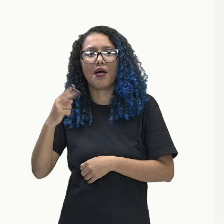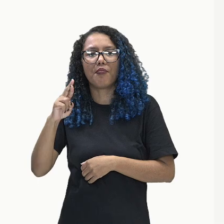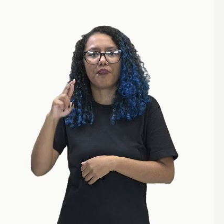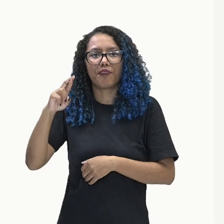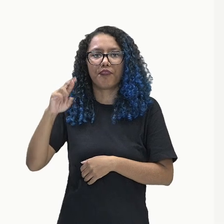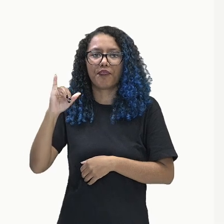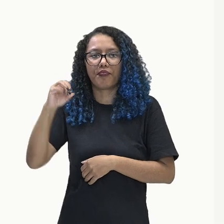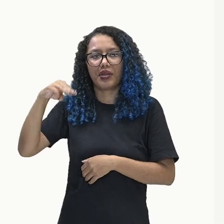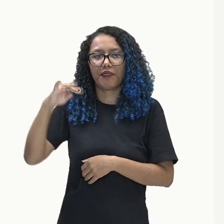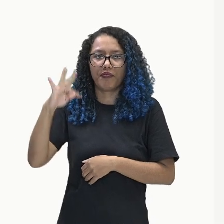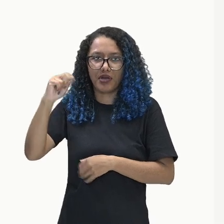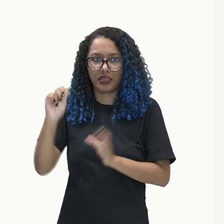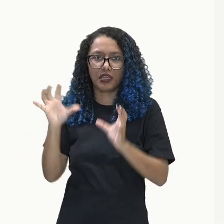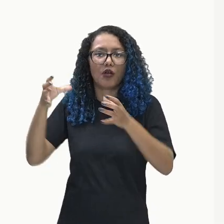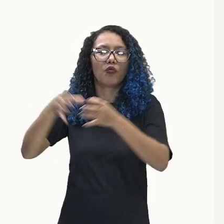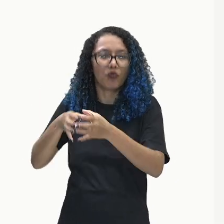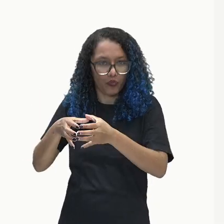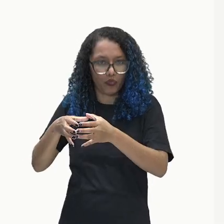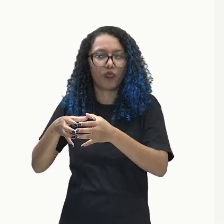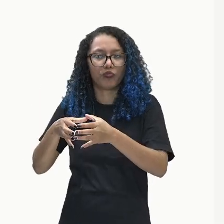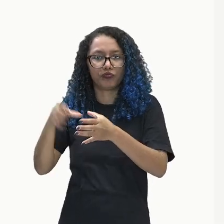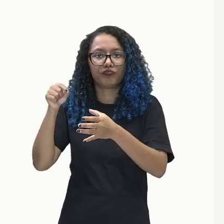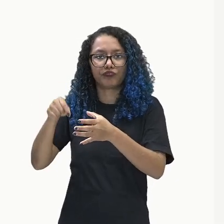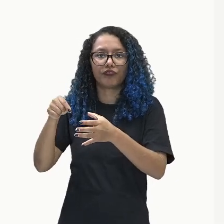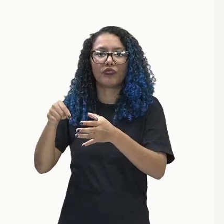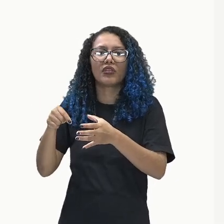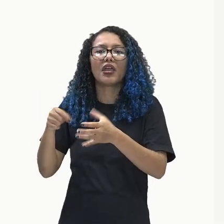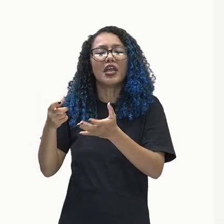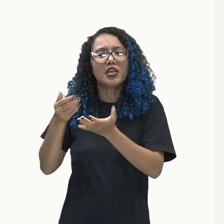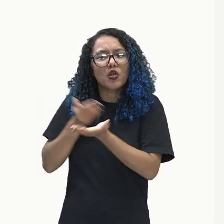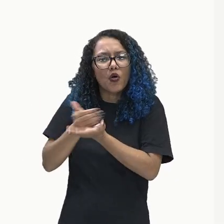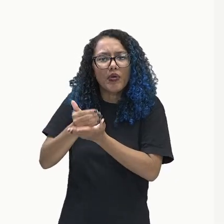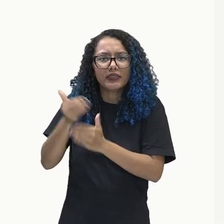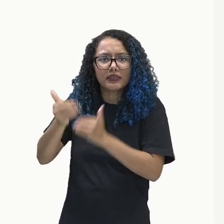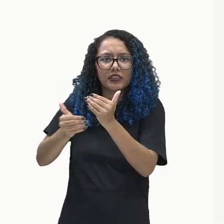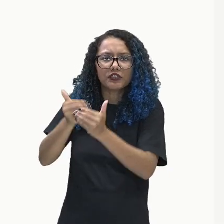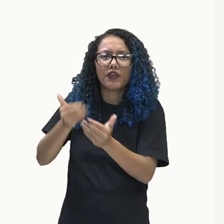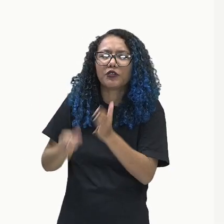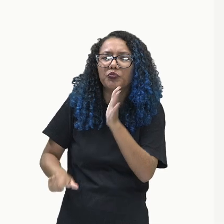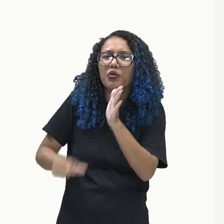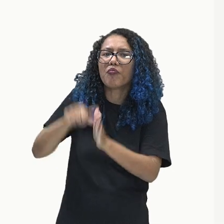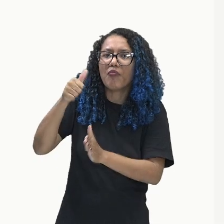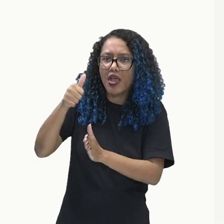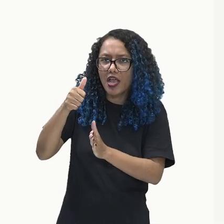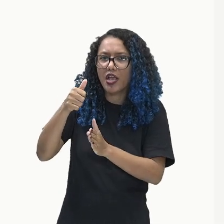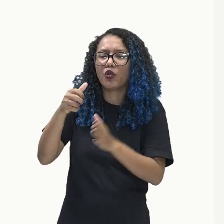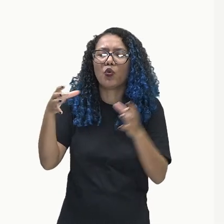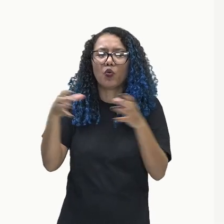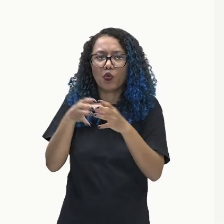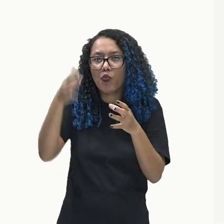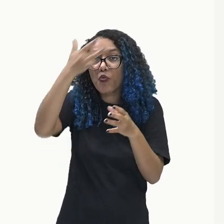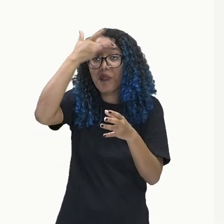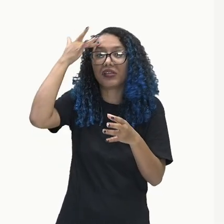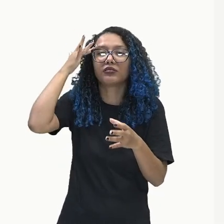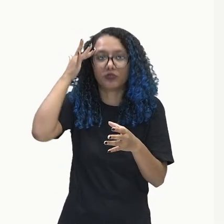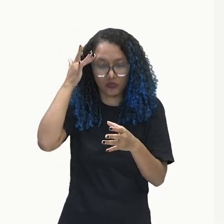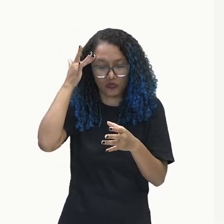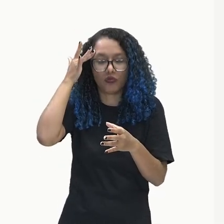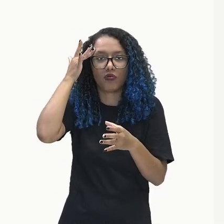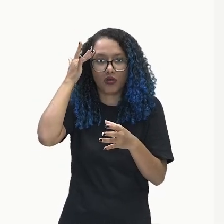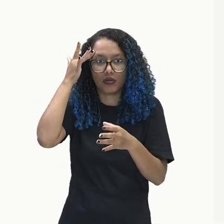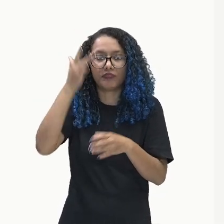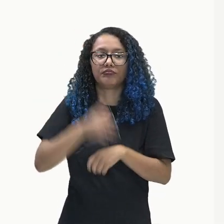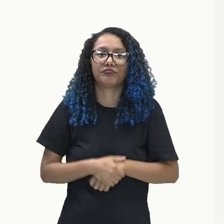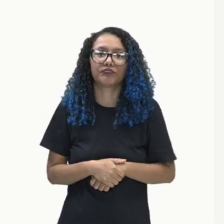Da evolução dos primatas se originam os primeiros hominídeos. Mais uma vez, tá, gente? Os seres humanos,